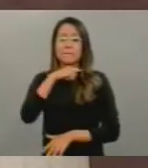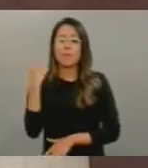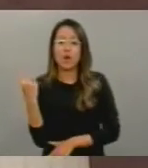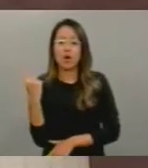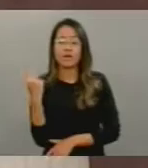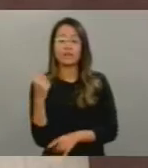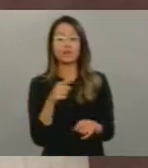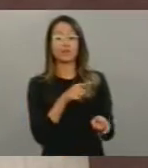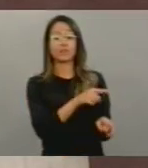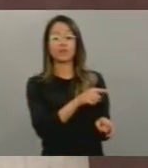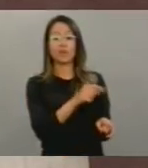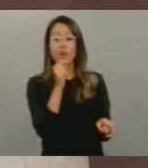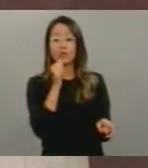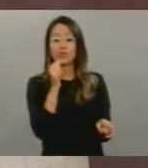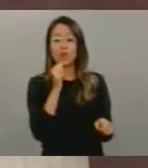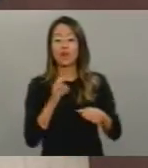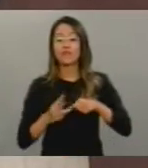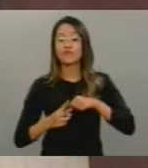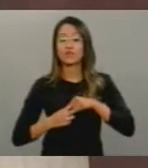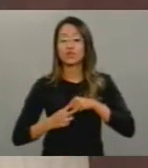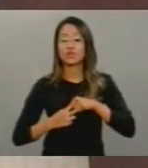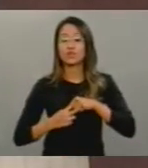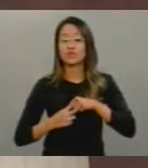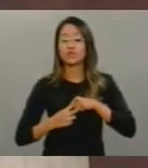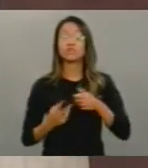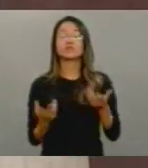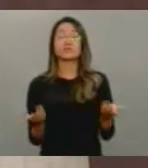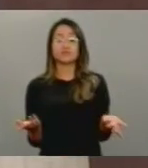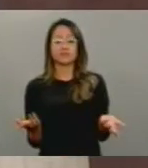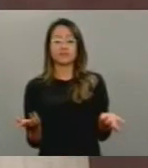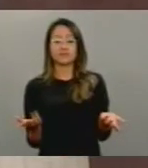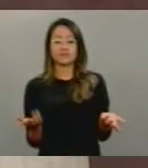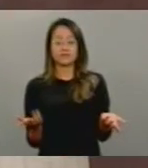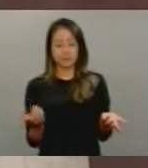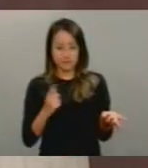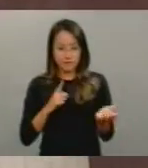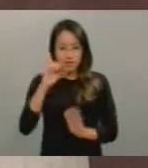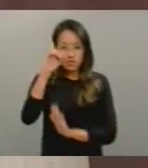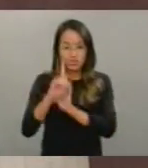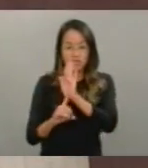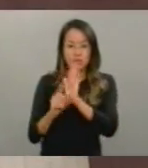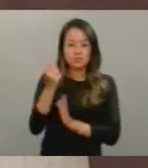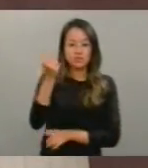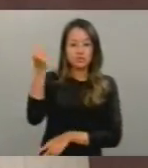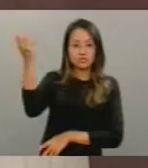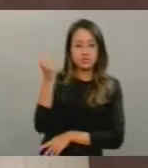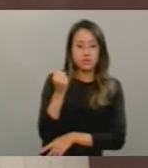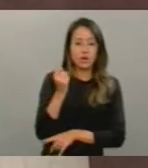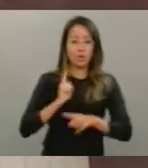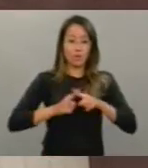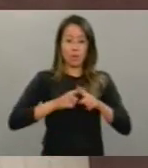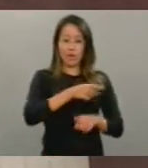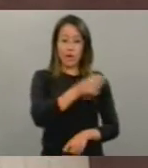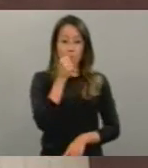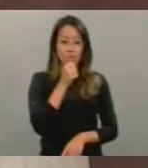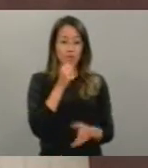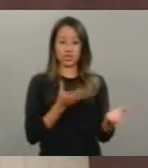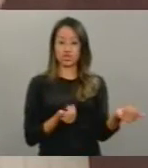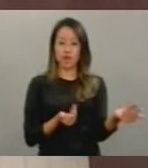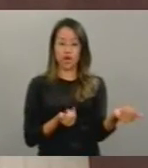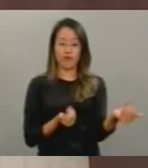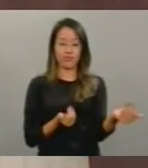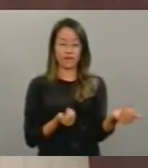de Dilma, a MP 664, atinge diretamente mulheres jovens.